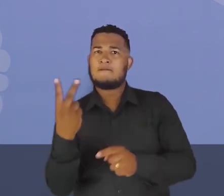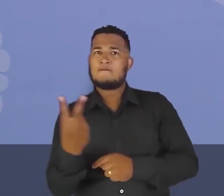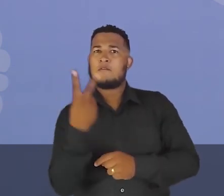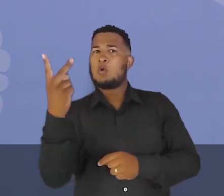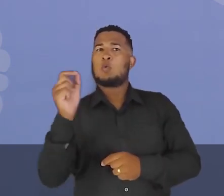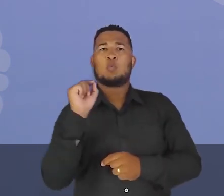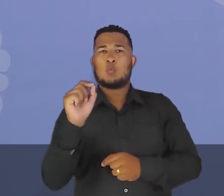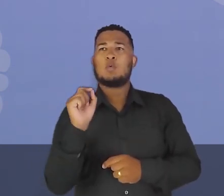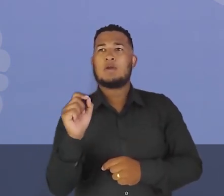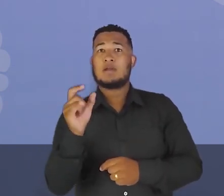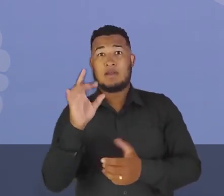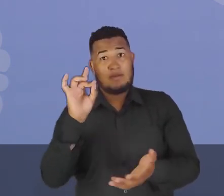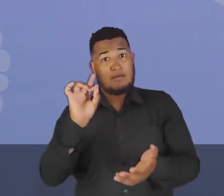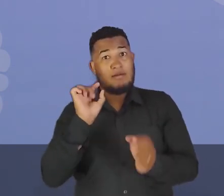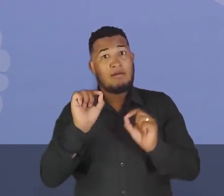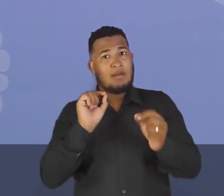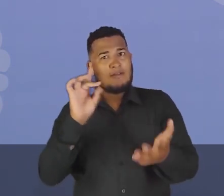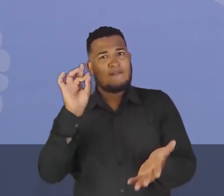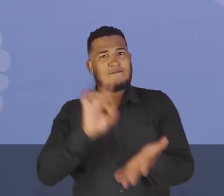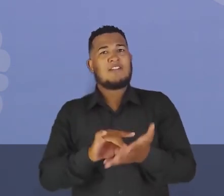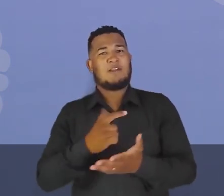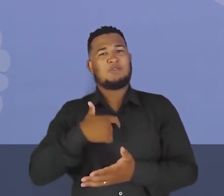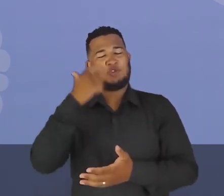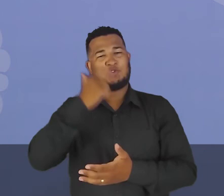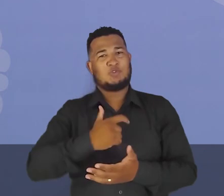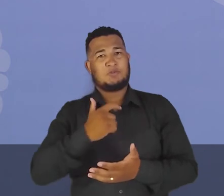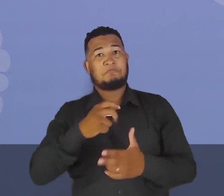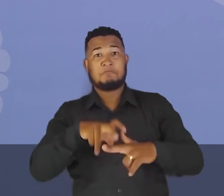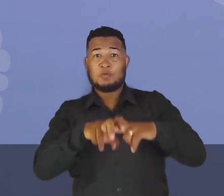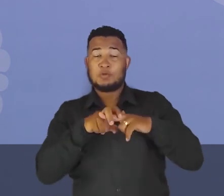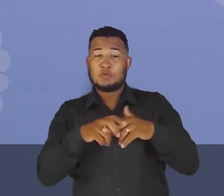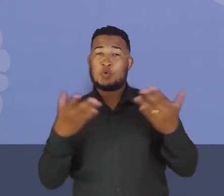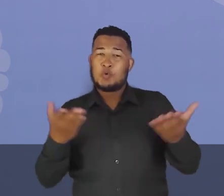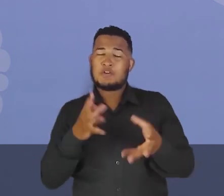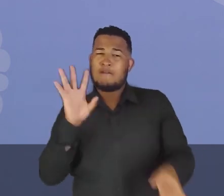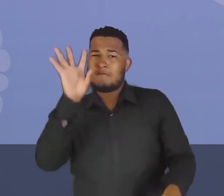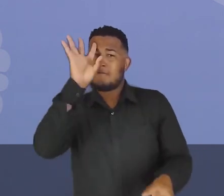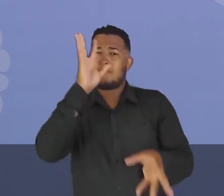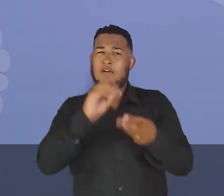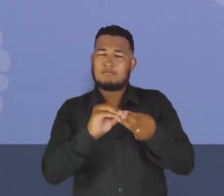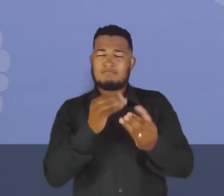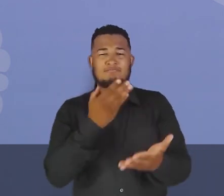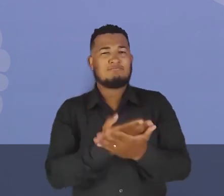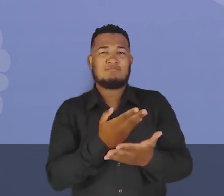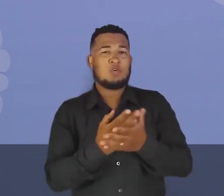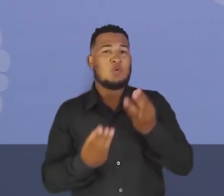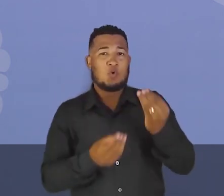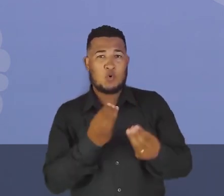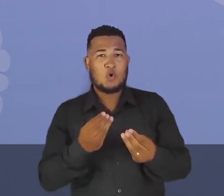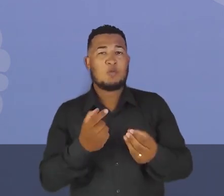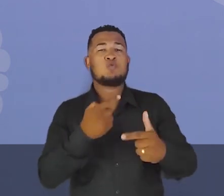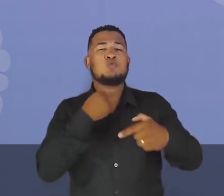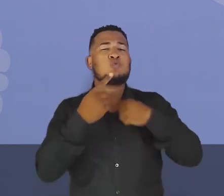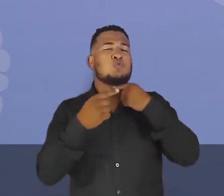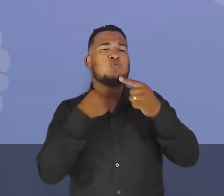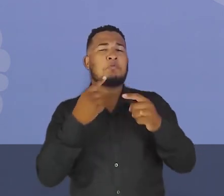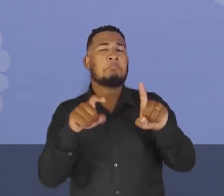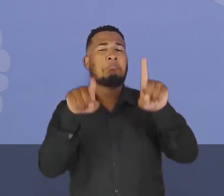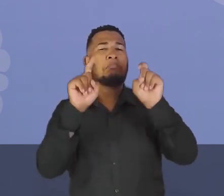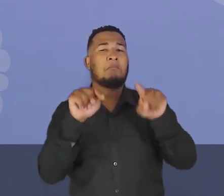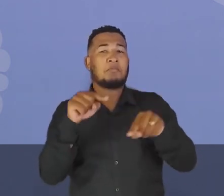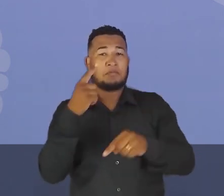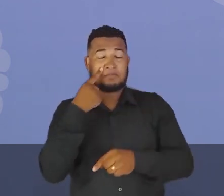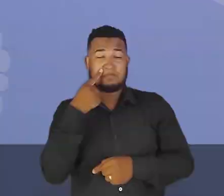valoriza ali quem nós realmente somos. E é por isso que eu quero terminar, concluir essa aula com esse questionamento que eu coloco aí na tela